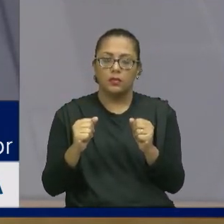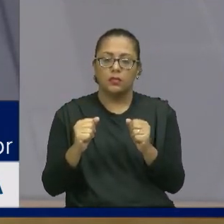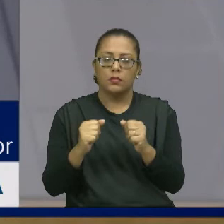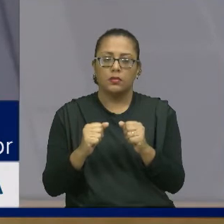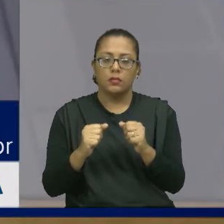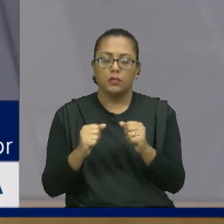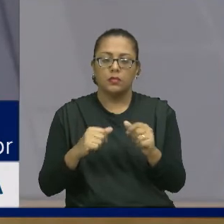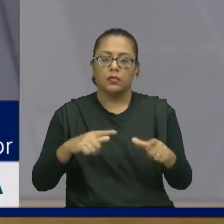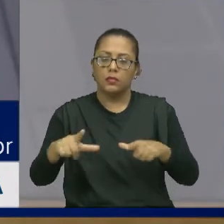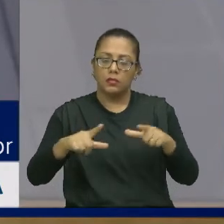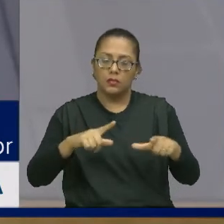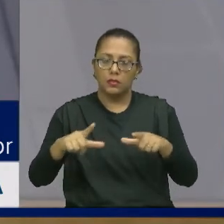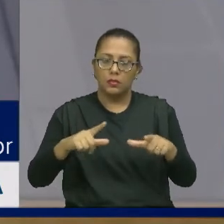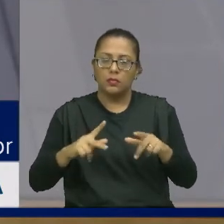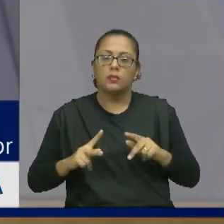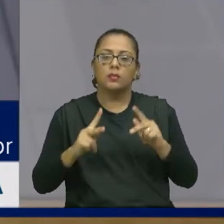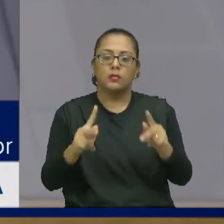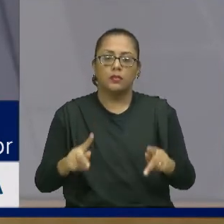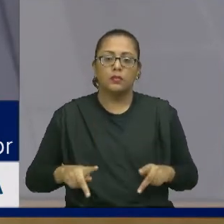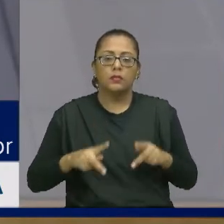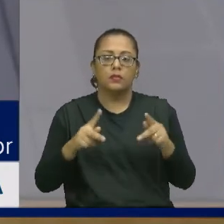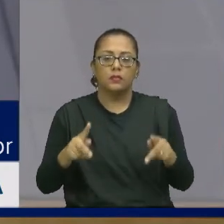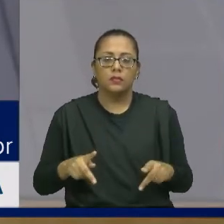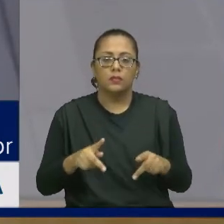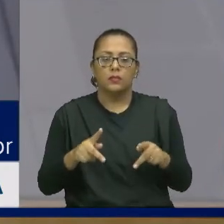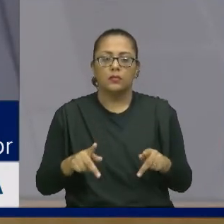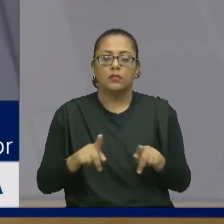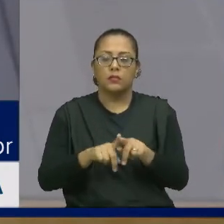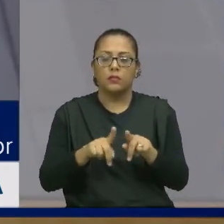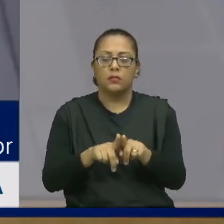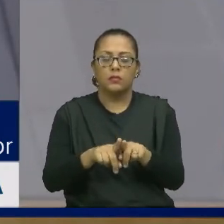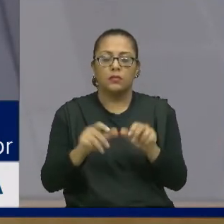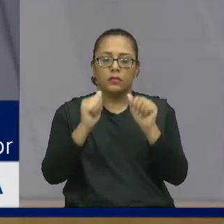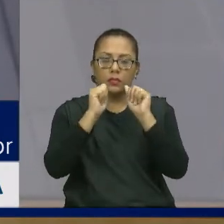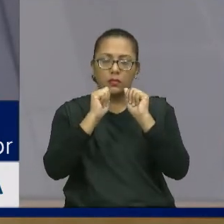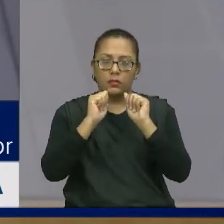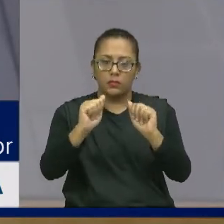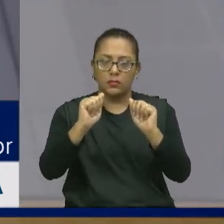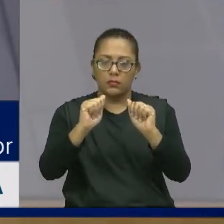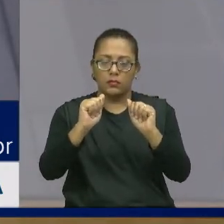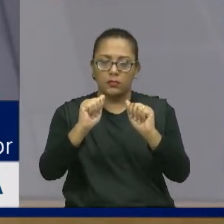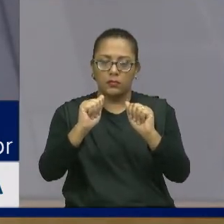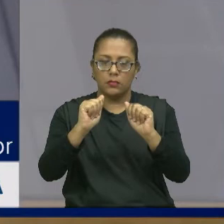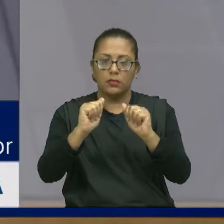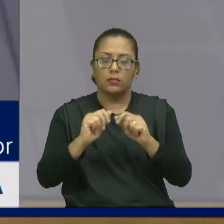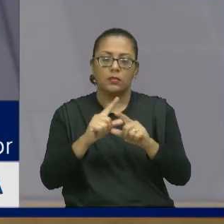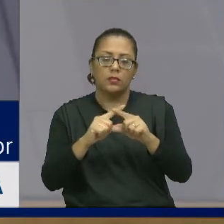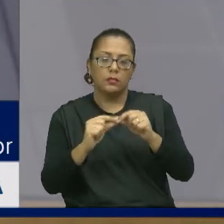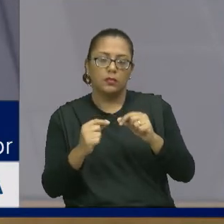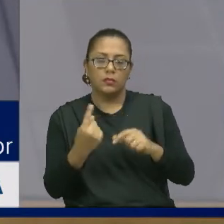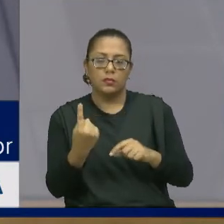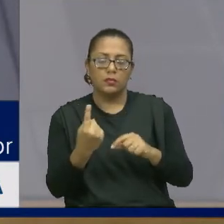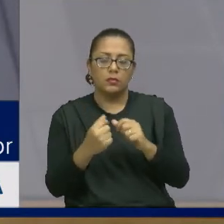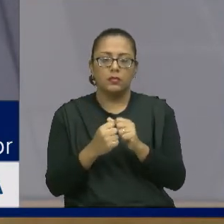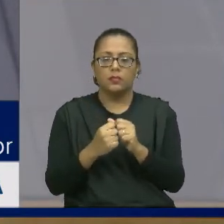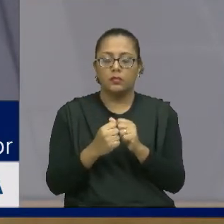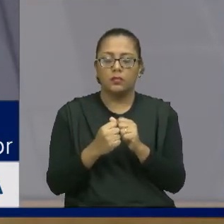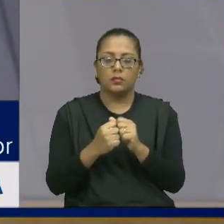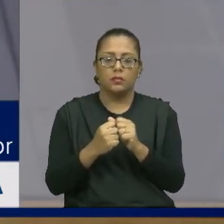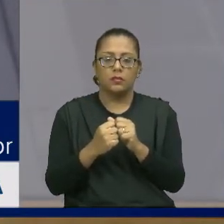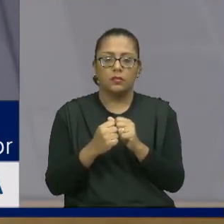públicos ocupantes exclusivamente o cargo de auditor. Parágrafo único, os conselheiros representantes